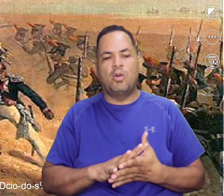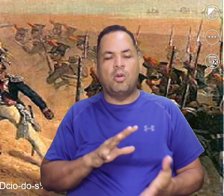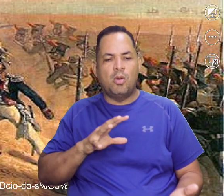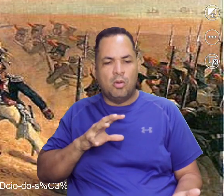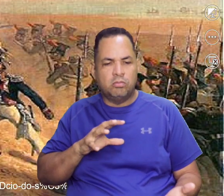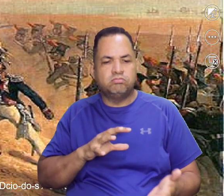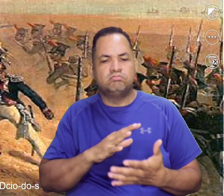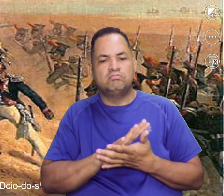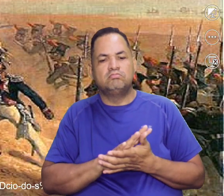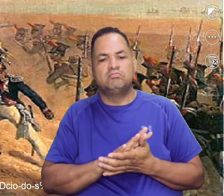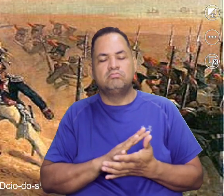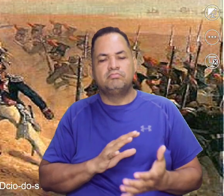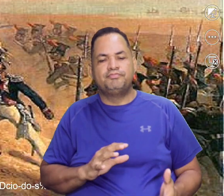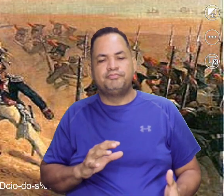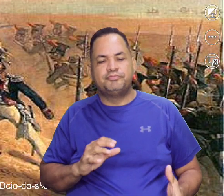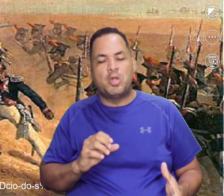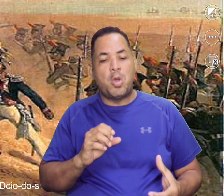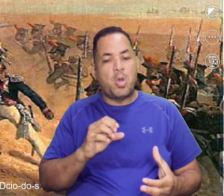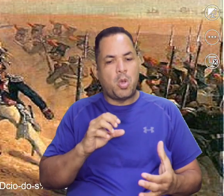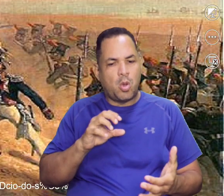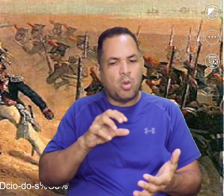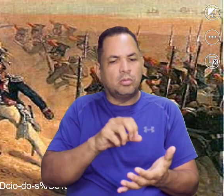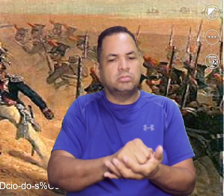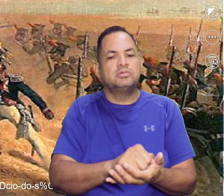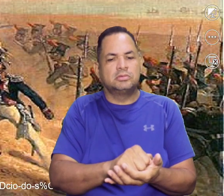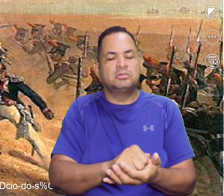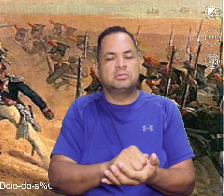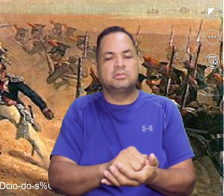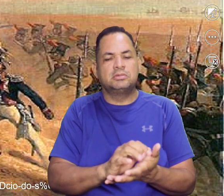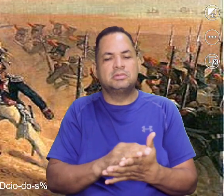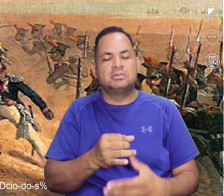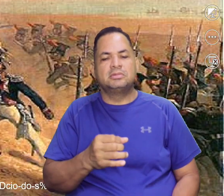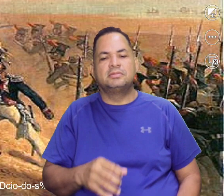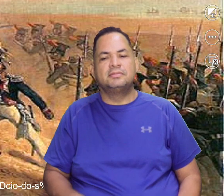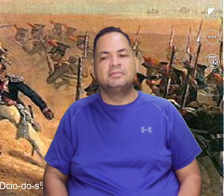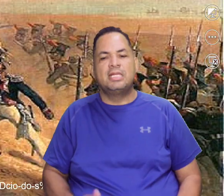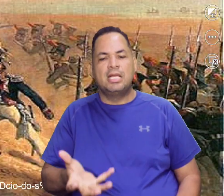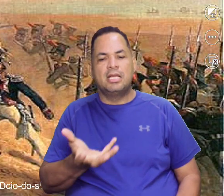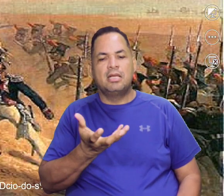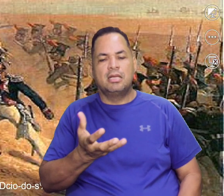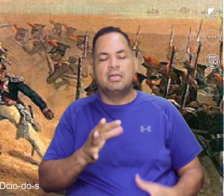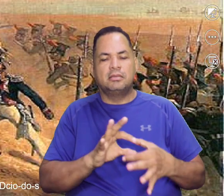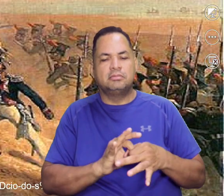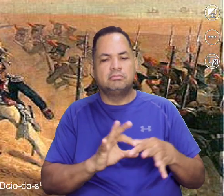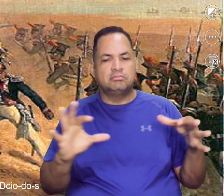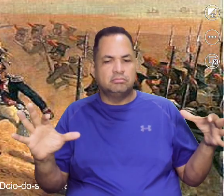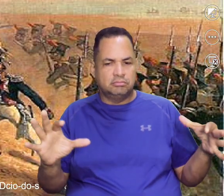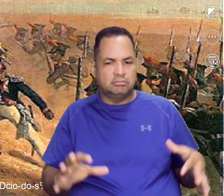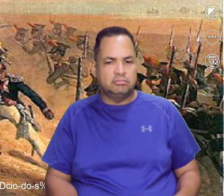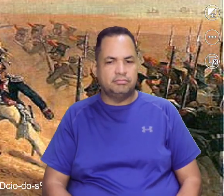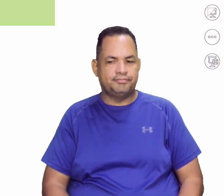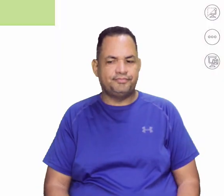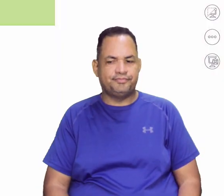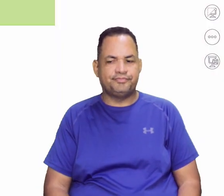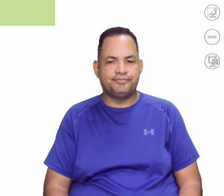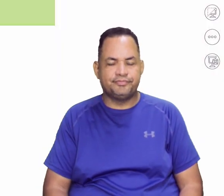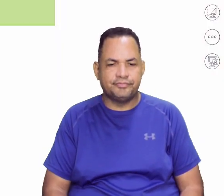da violência. Então, eles estão em guerra porque eles querem a sua independência.